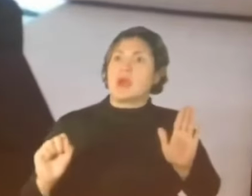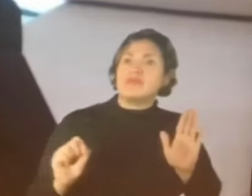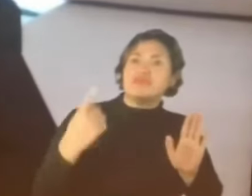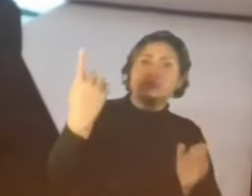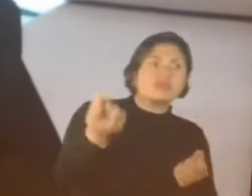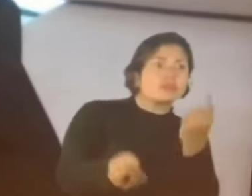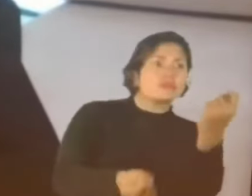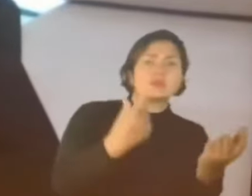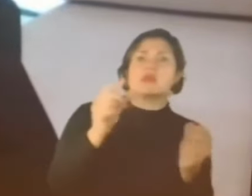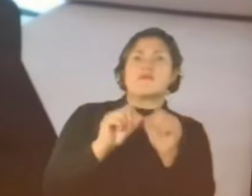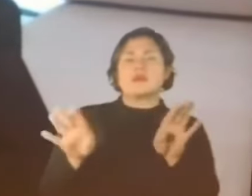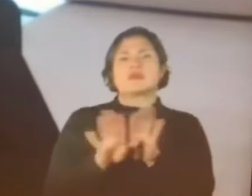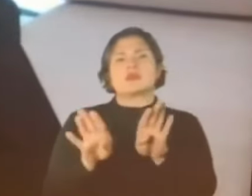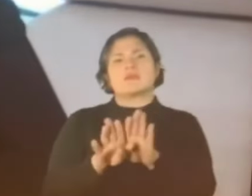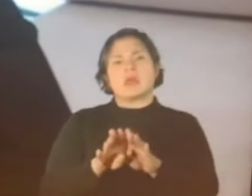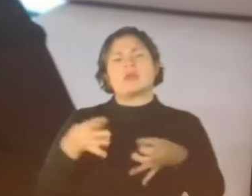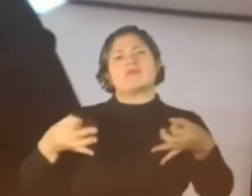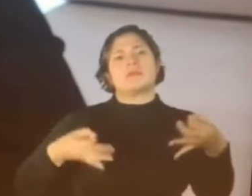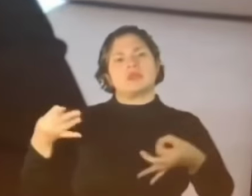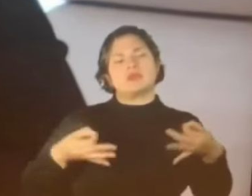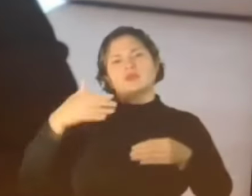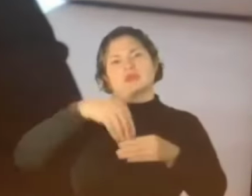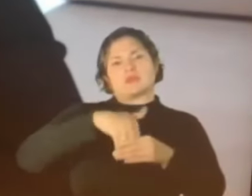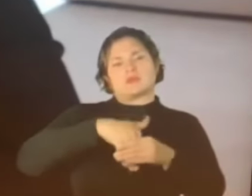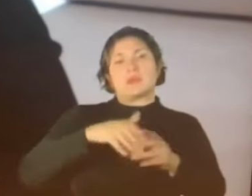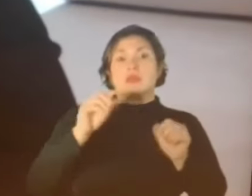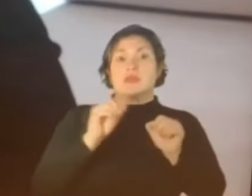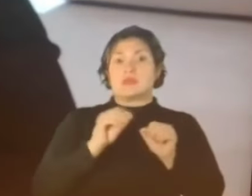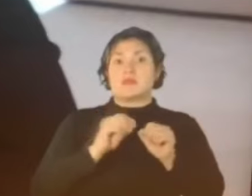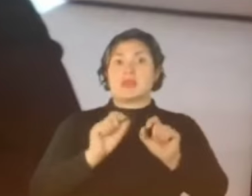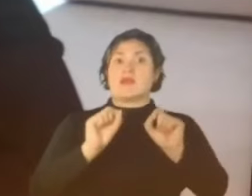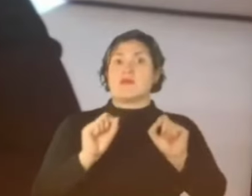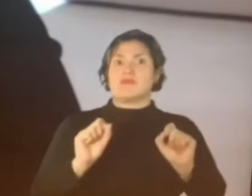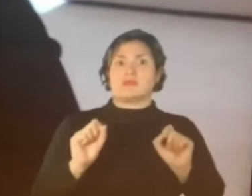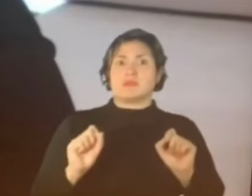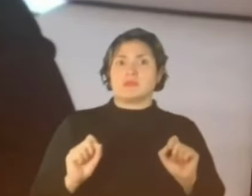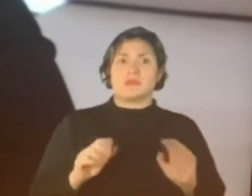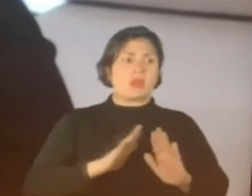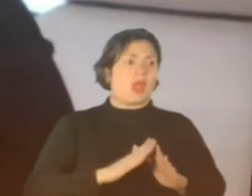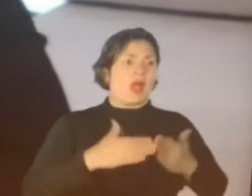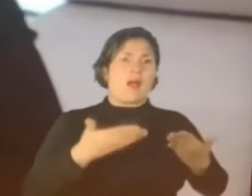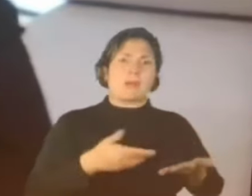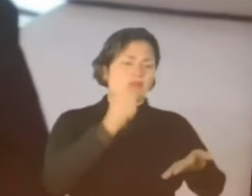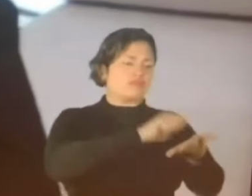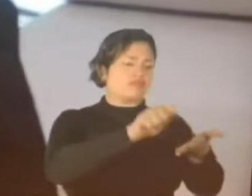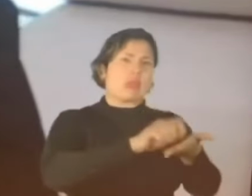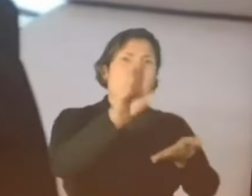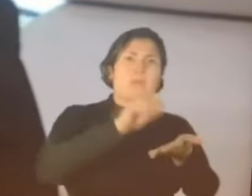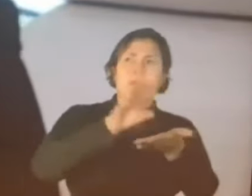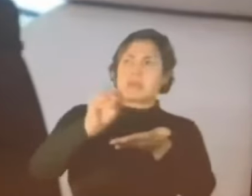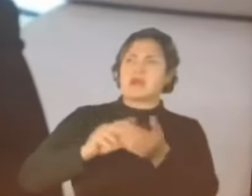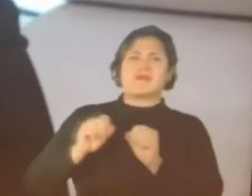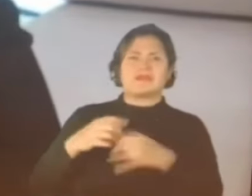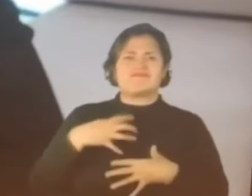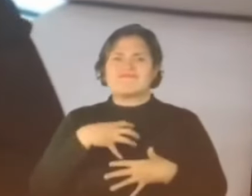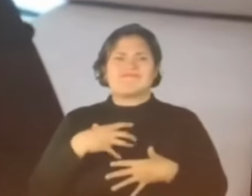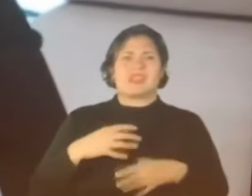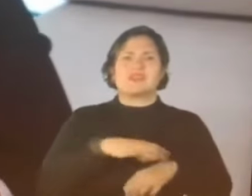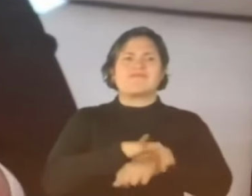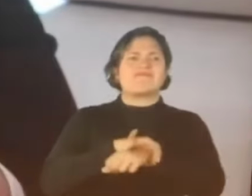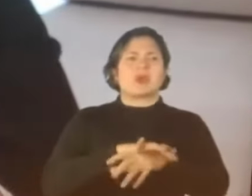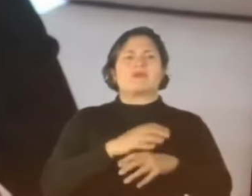dos juízes eleitorais, e isso ficava uma obra aberta, gerando uma constante insegurança jurídica,